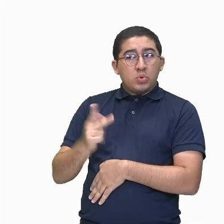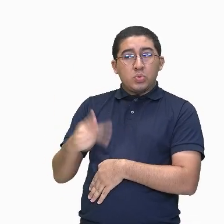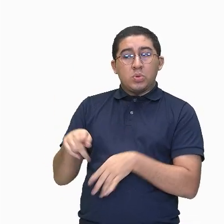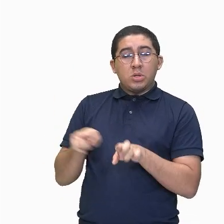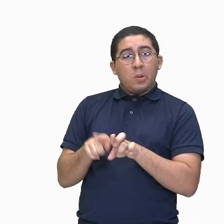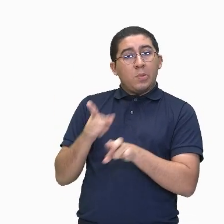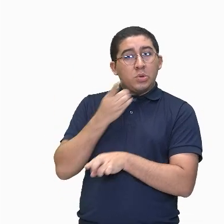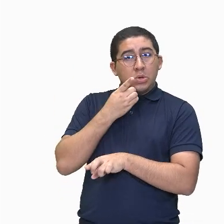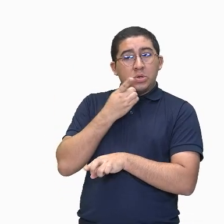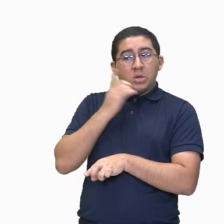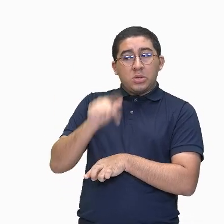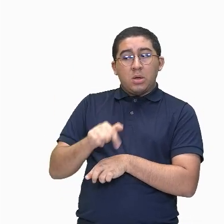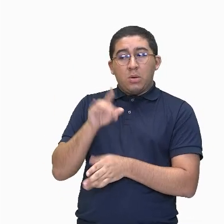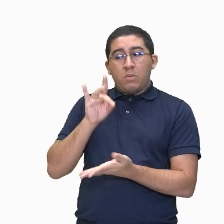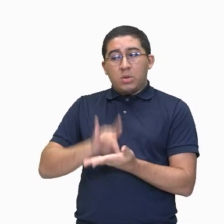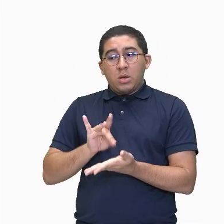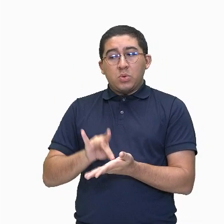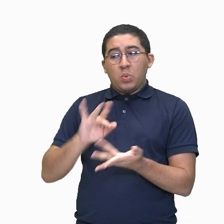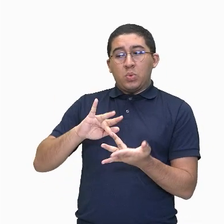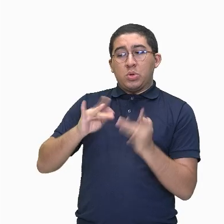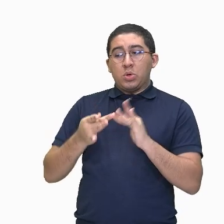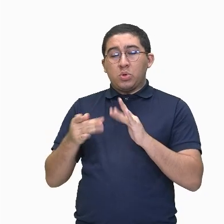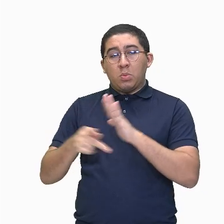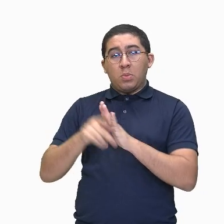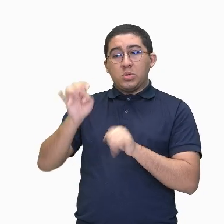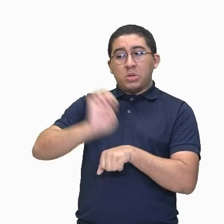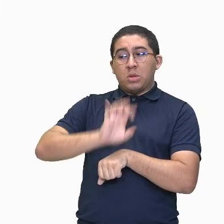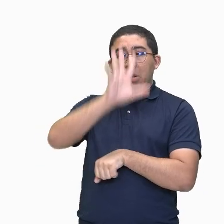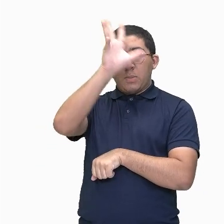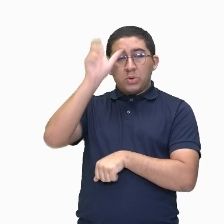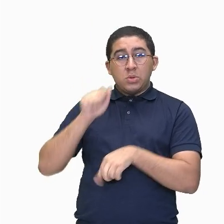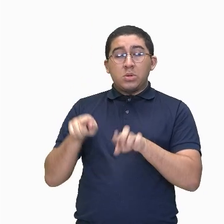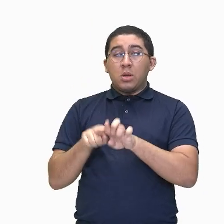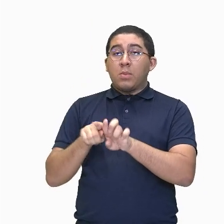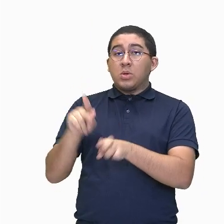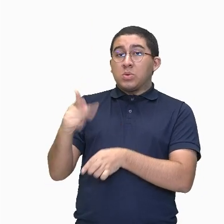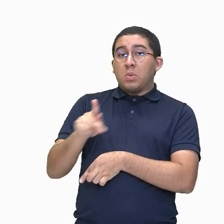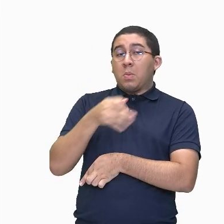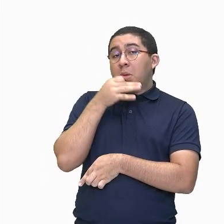dos pescadores do Amazonas. Suas palavras são importantes para